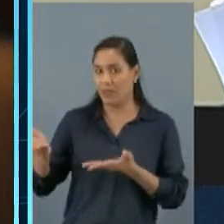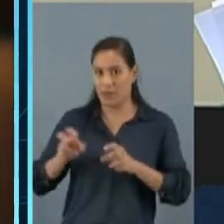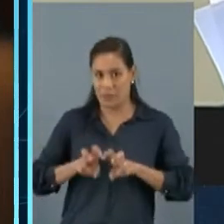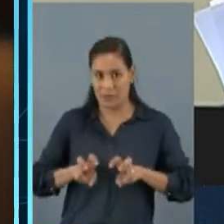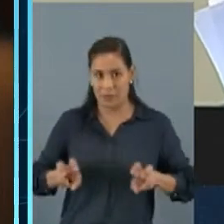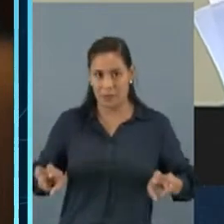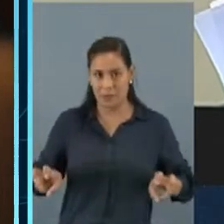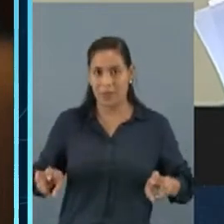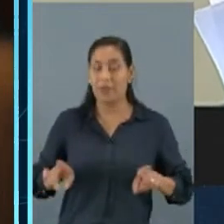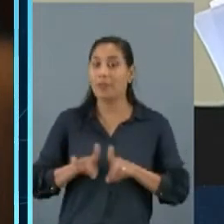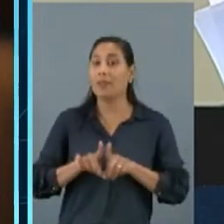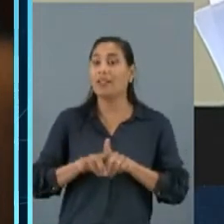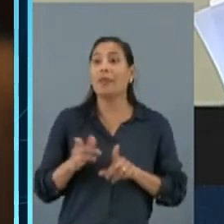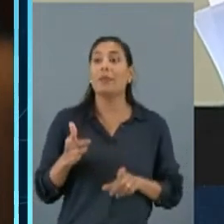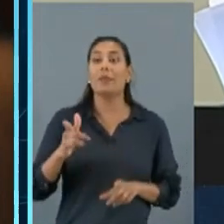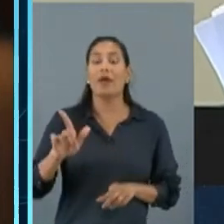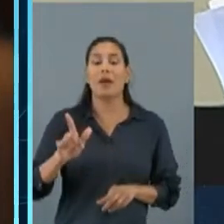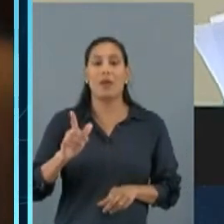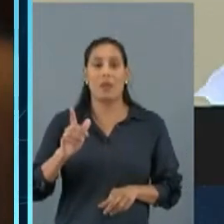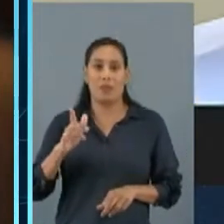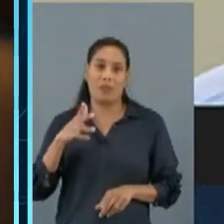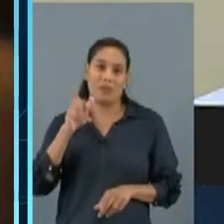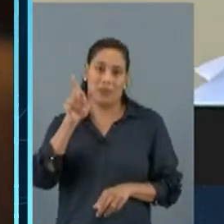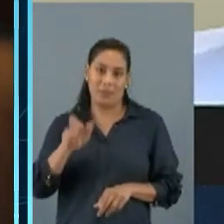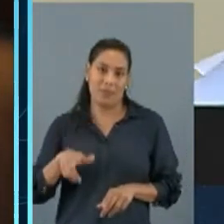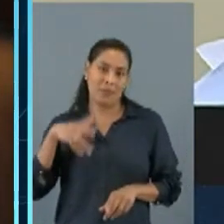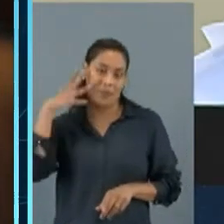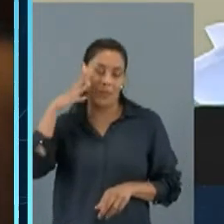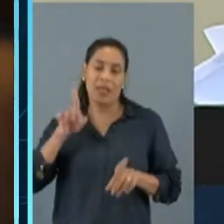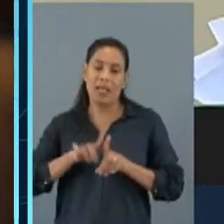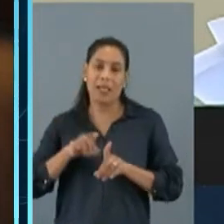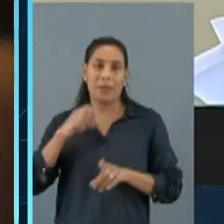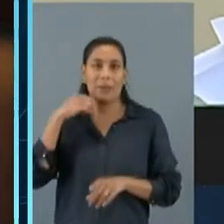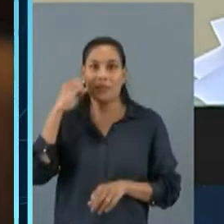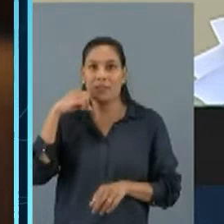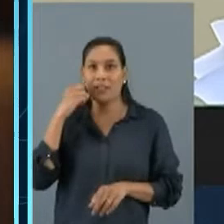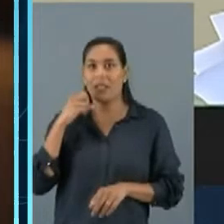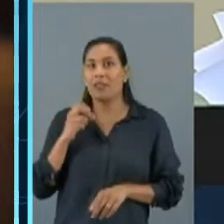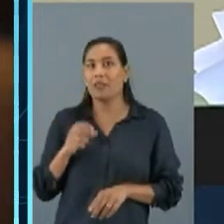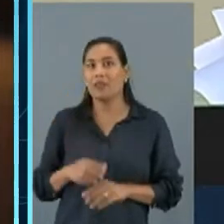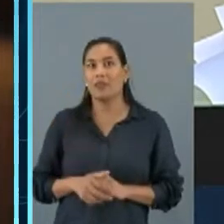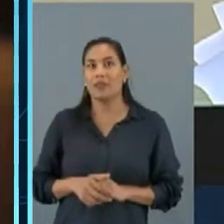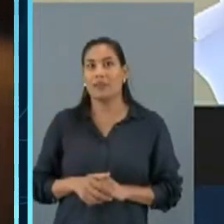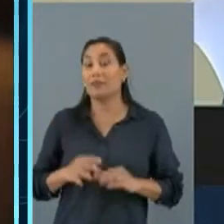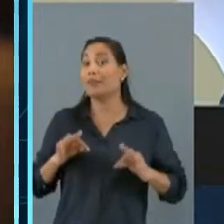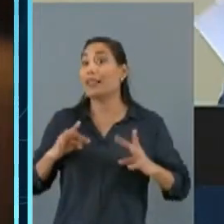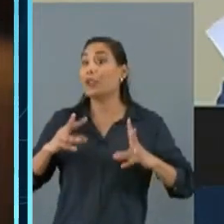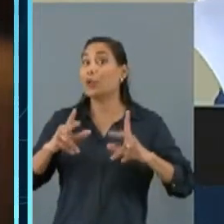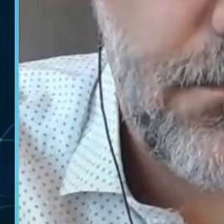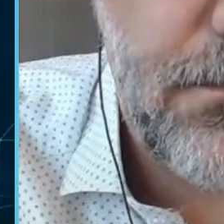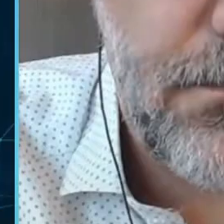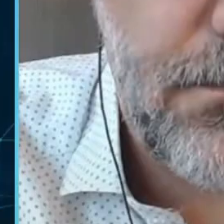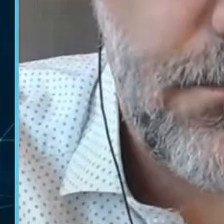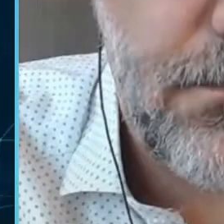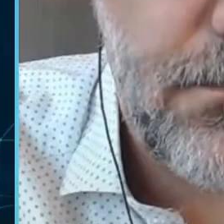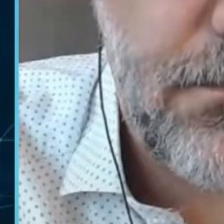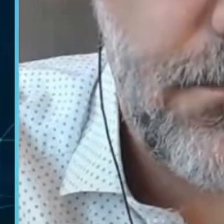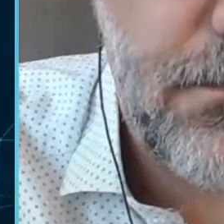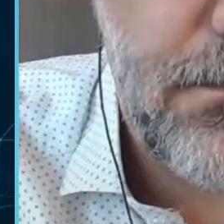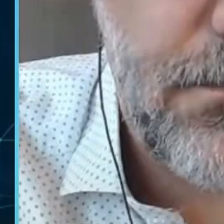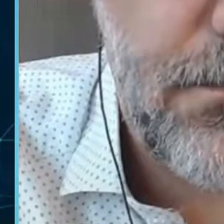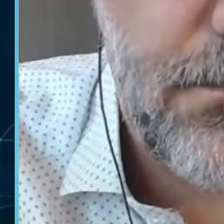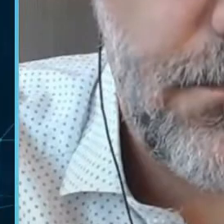está sendo rasgada por aqueles que deveriam ser os primeiros a resguardá-la, que são os ministros do Supremo Tribunal Federal.